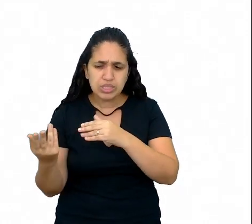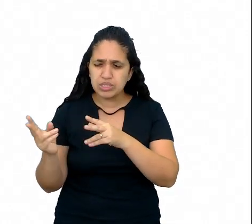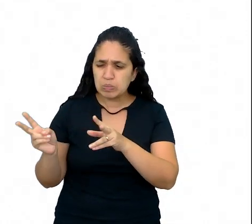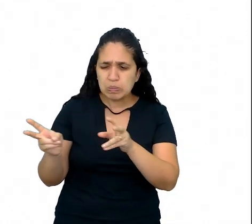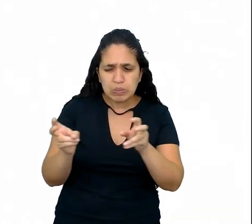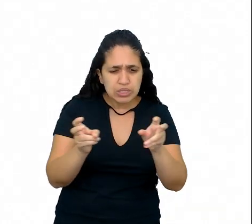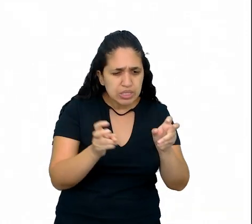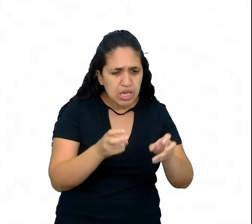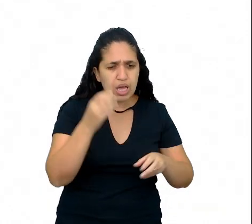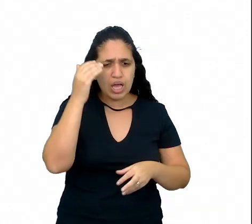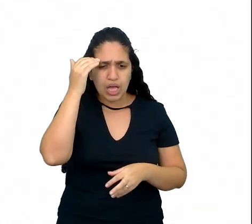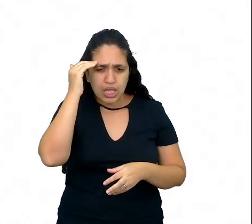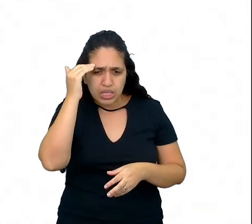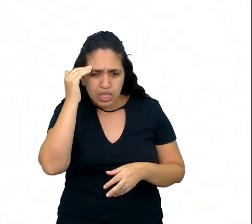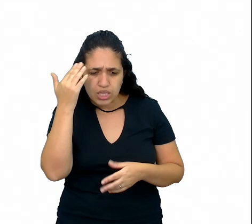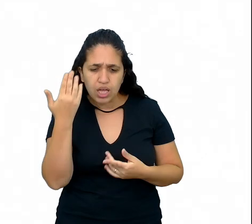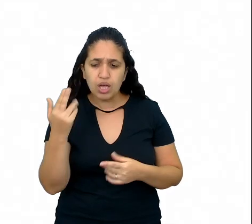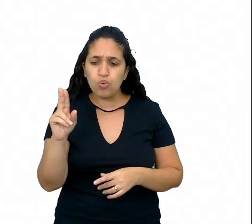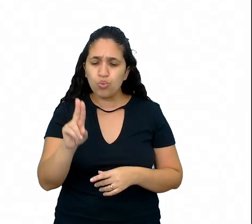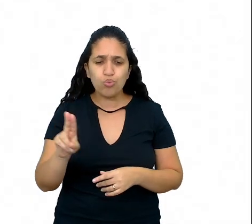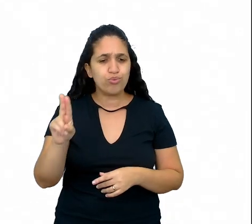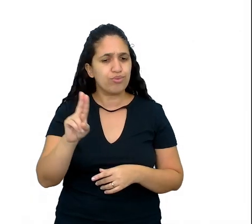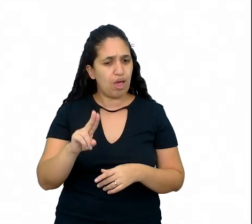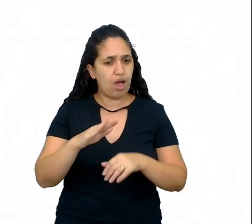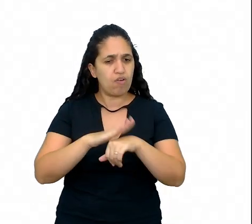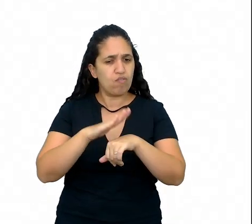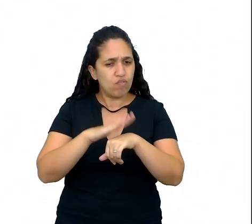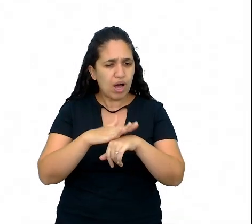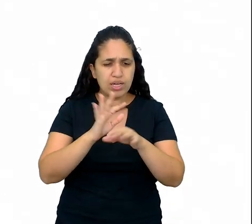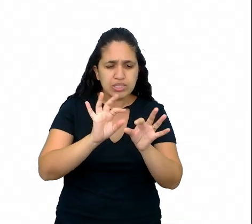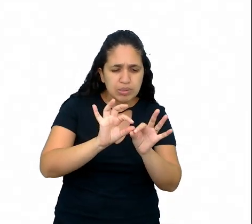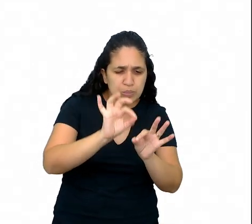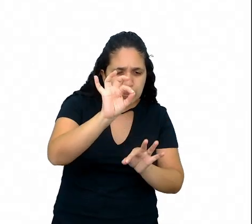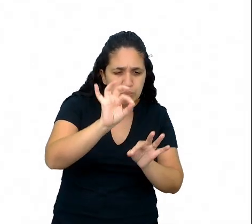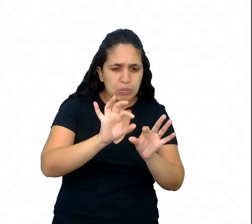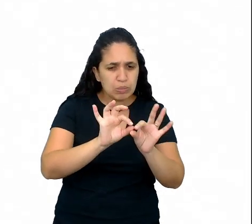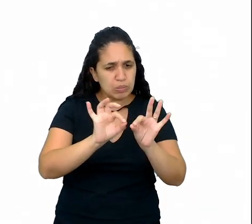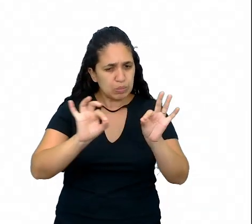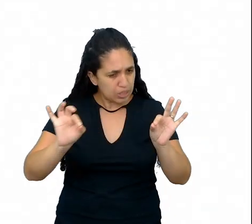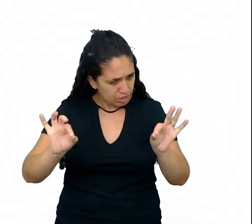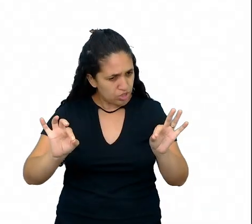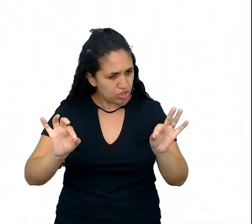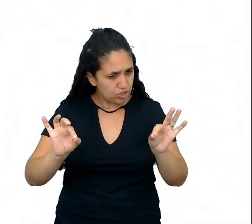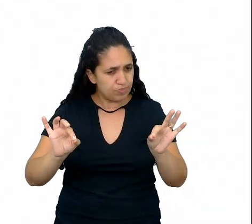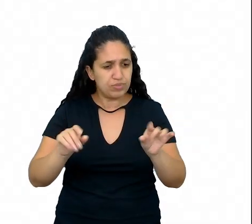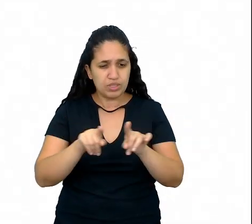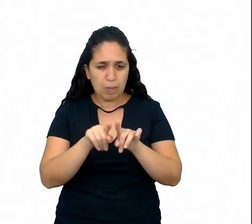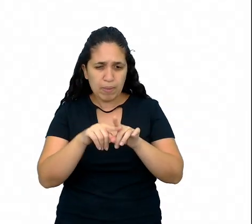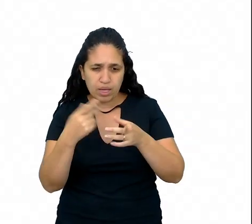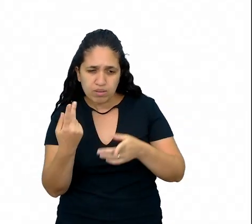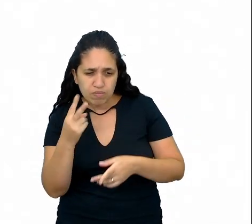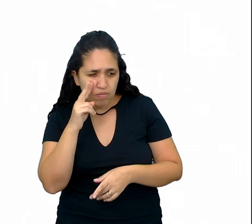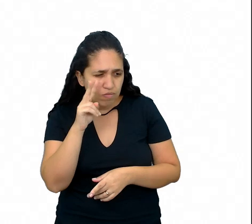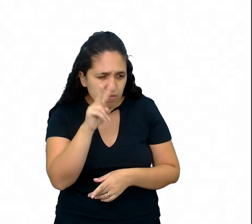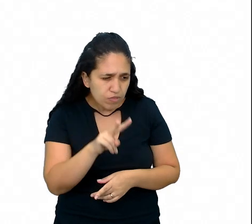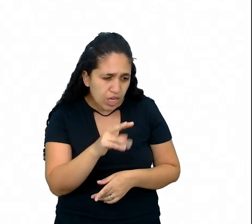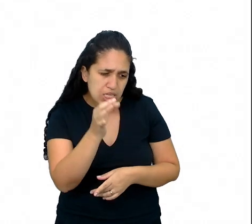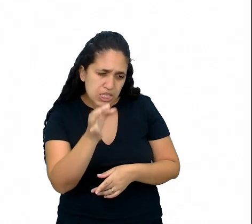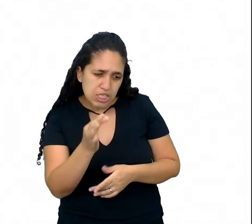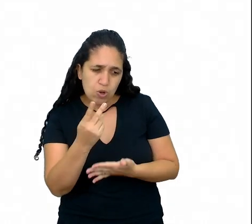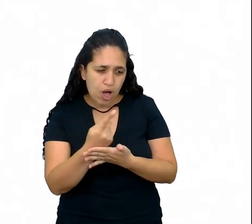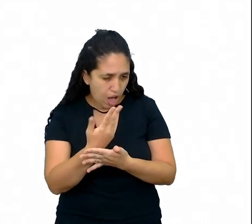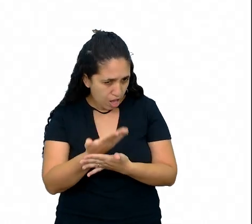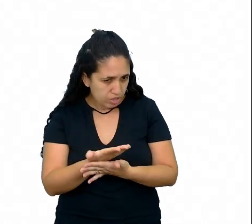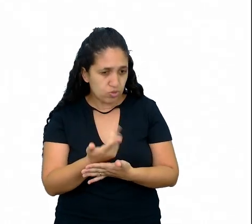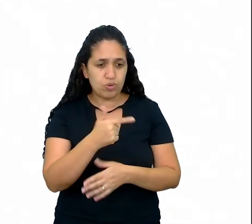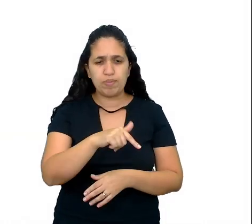reconheçam, né, para que eles utilizam, para que eles façam as medições e que eles façam as verificações, né,